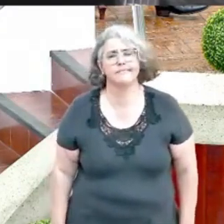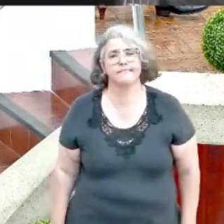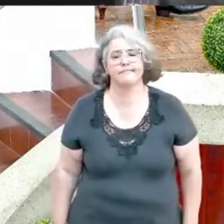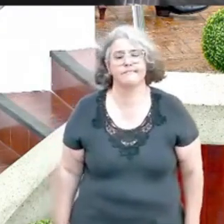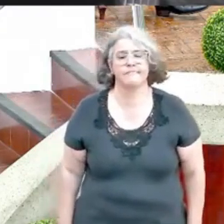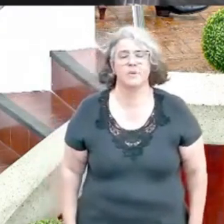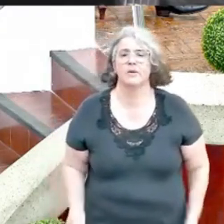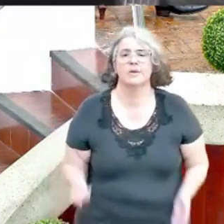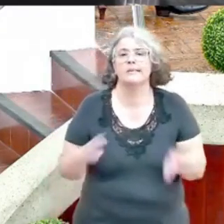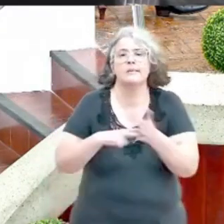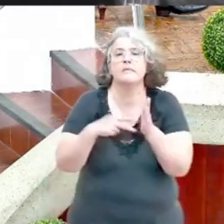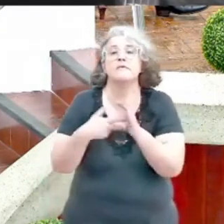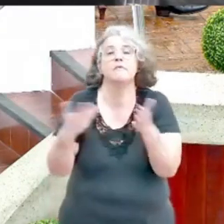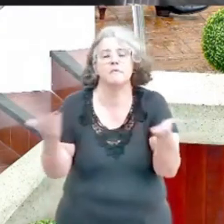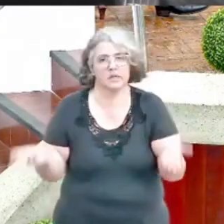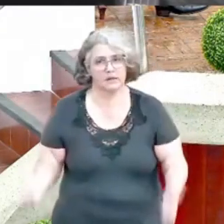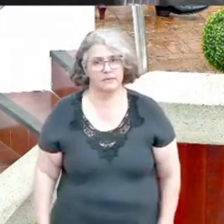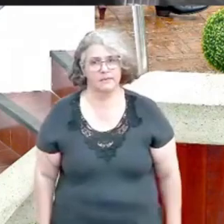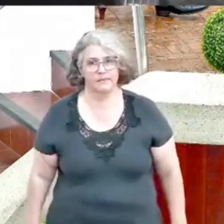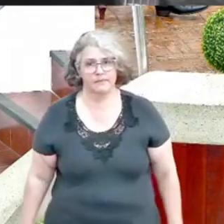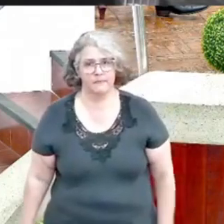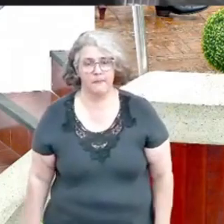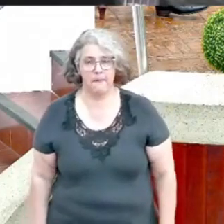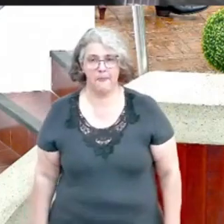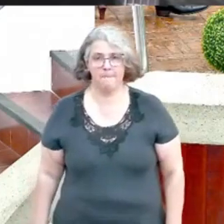isso significa?